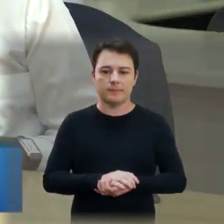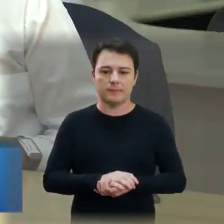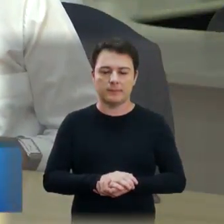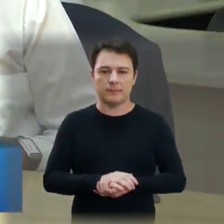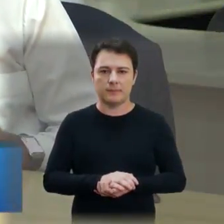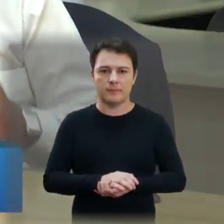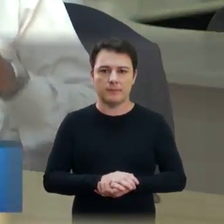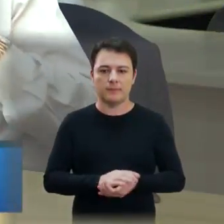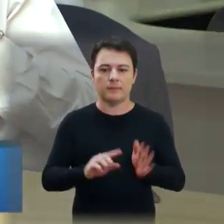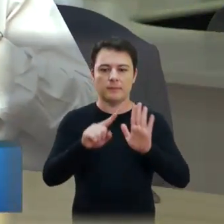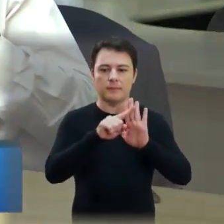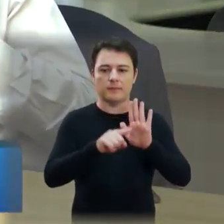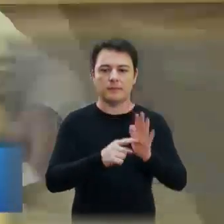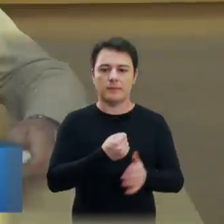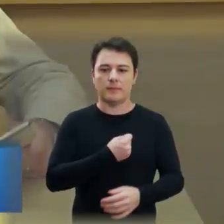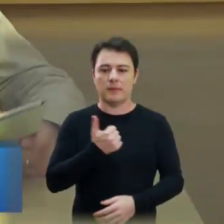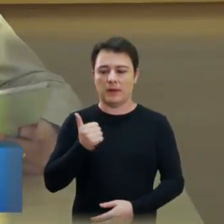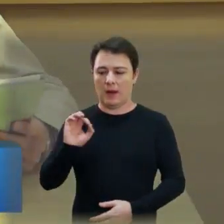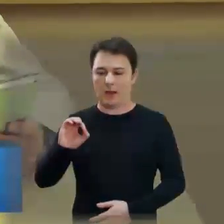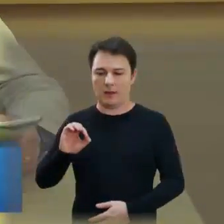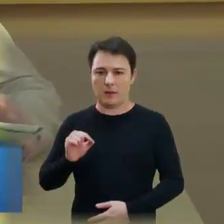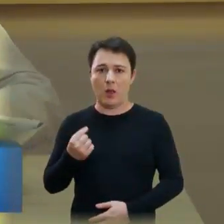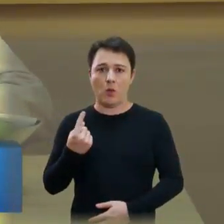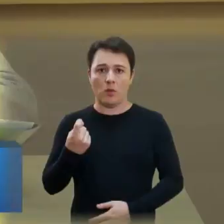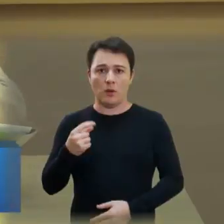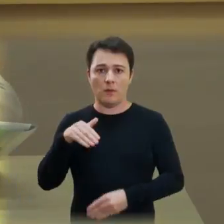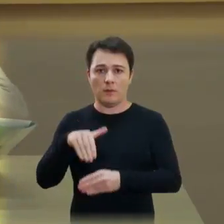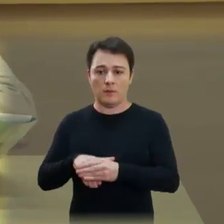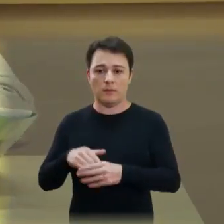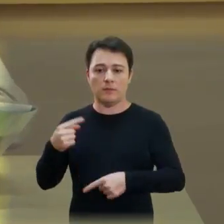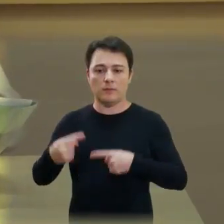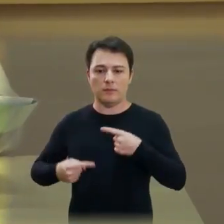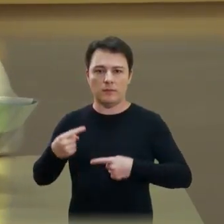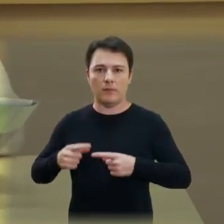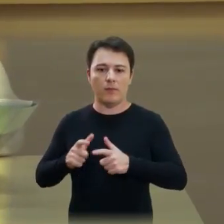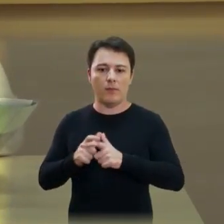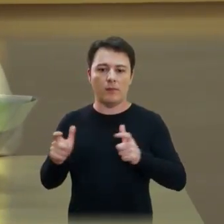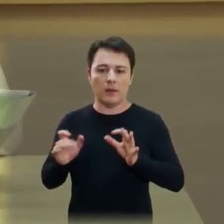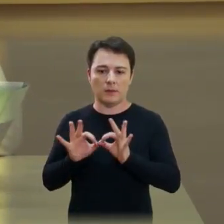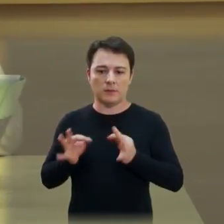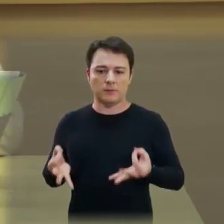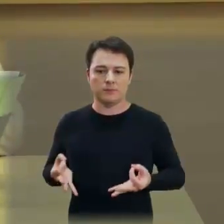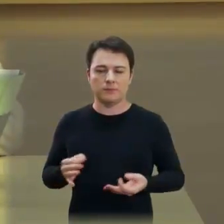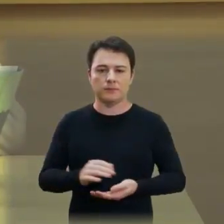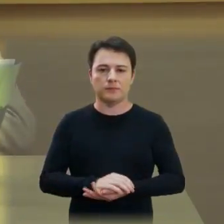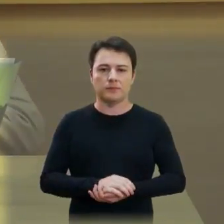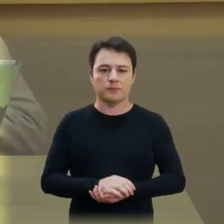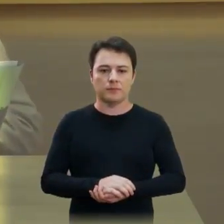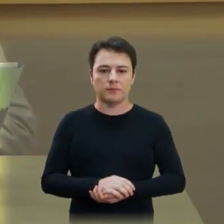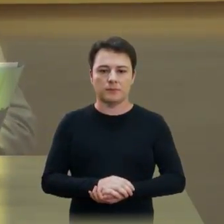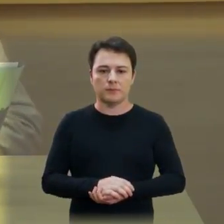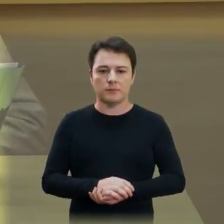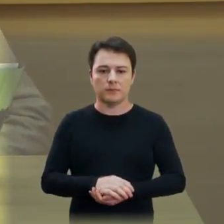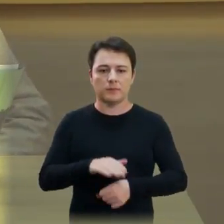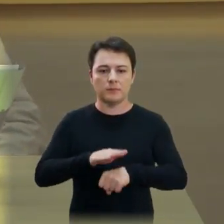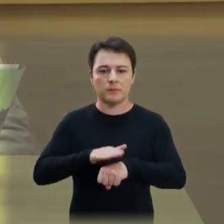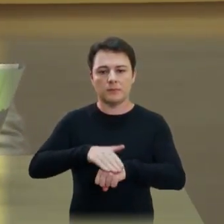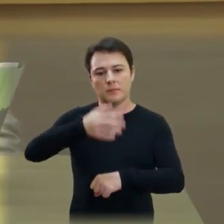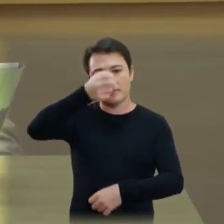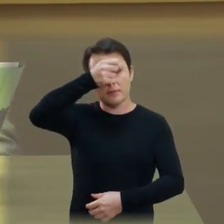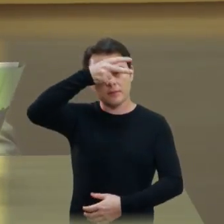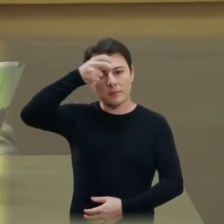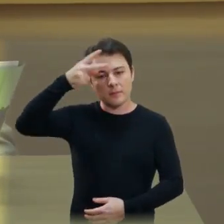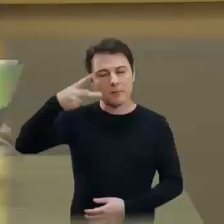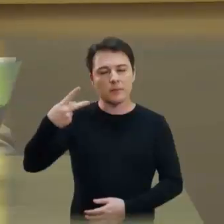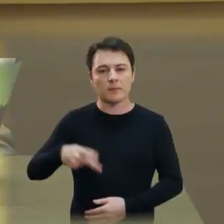Próximo item. Item número 10. Única discussão em votação, maioria simples, votação simbólica. Interessado, Prefeitura do